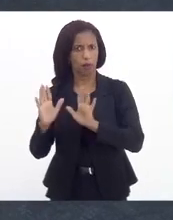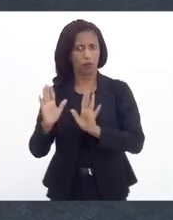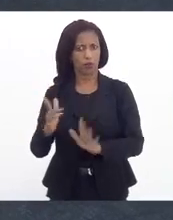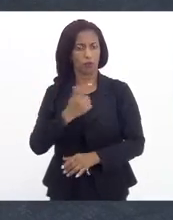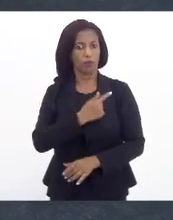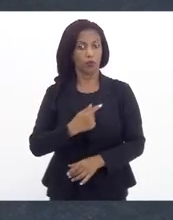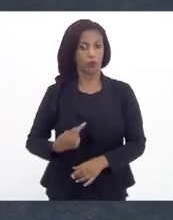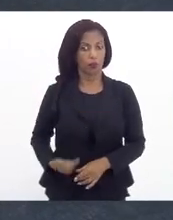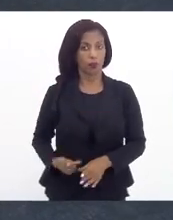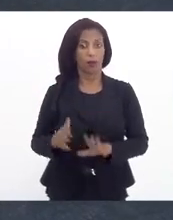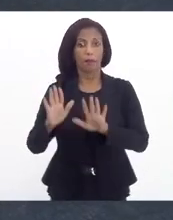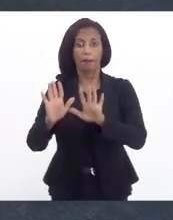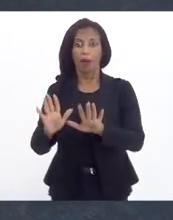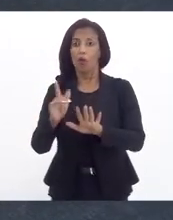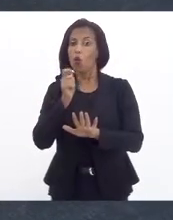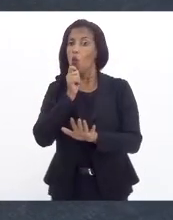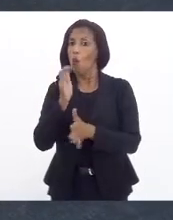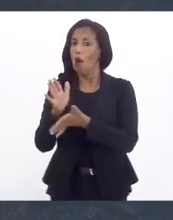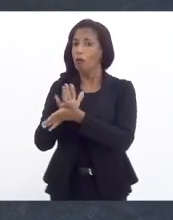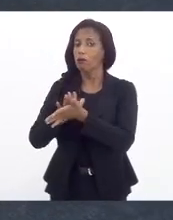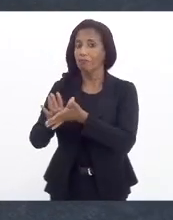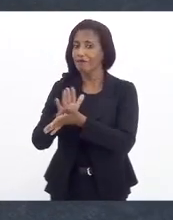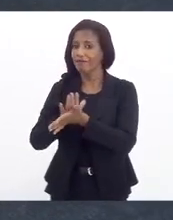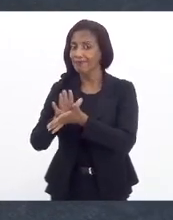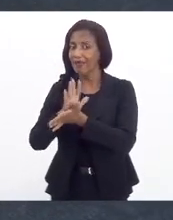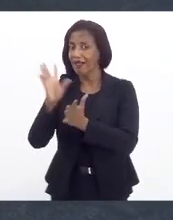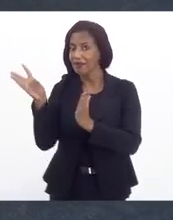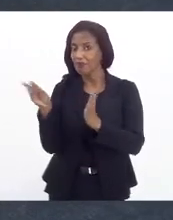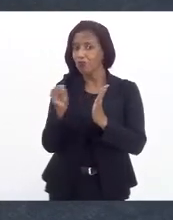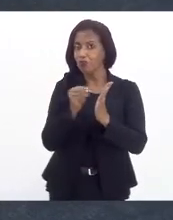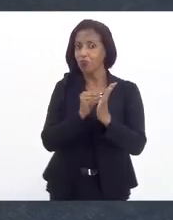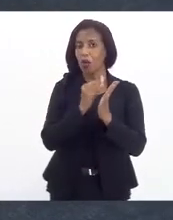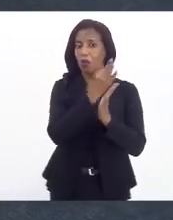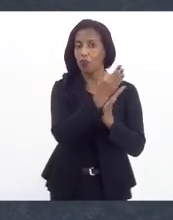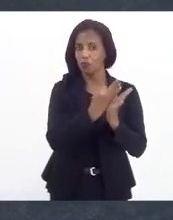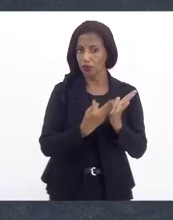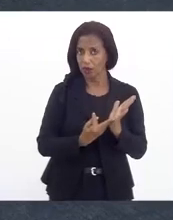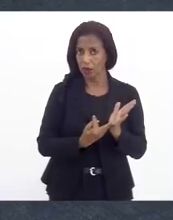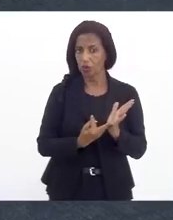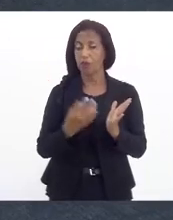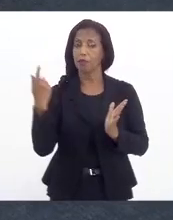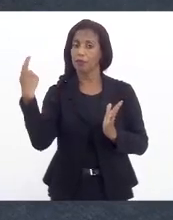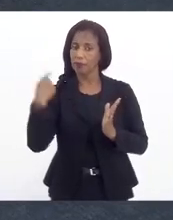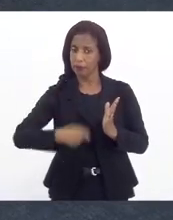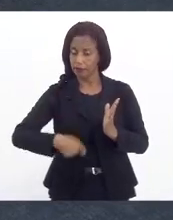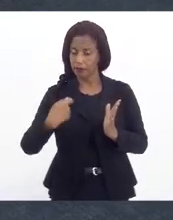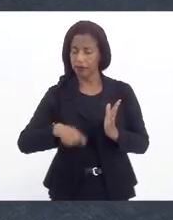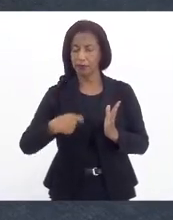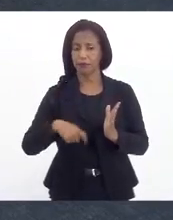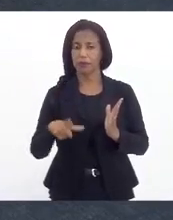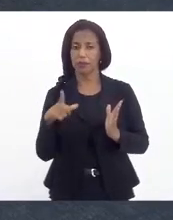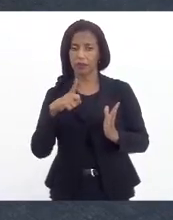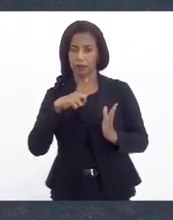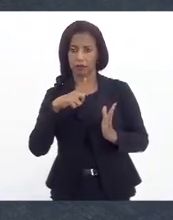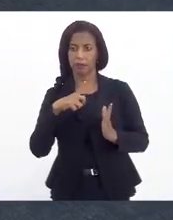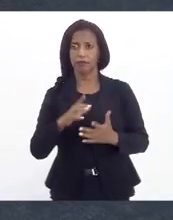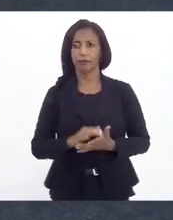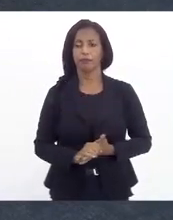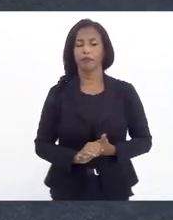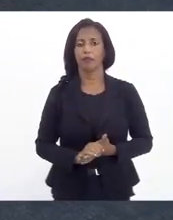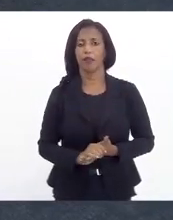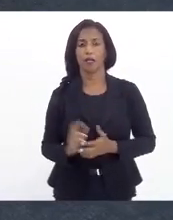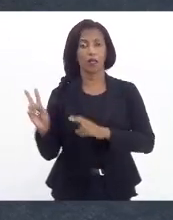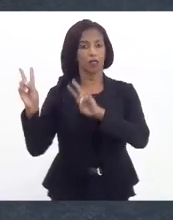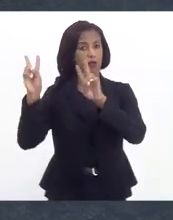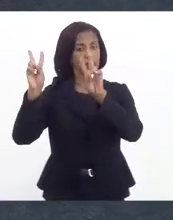pelo governo, mas que não há nada colocado na adesão e a gente gostaria que esse